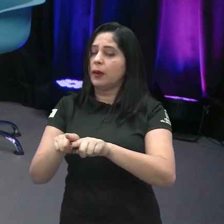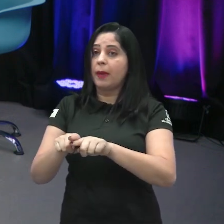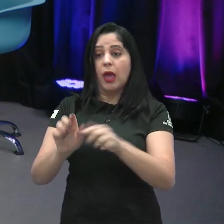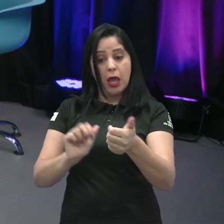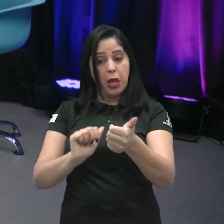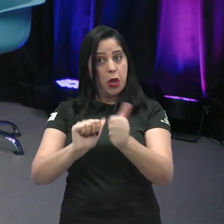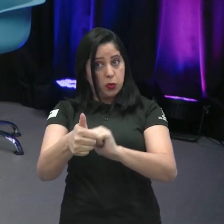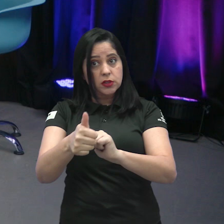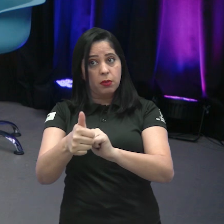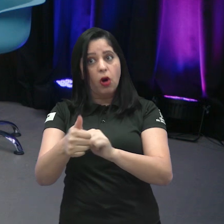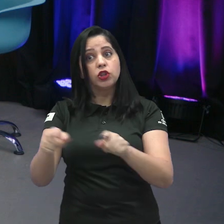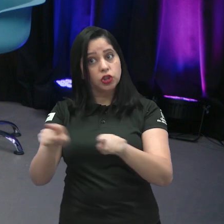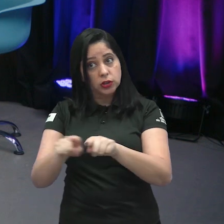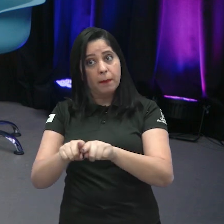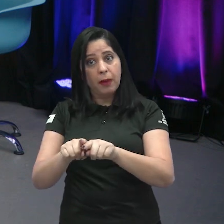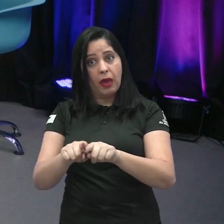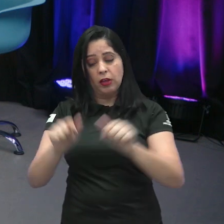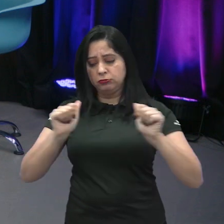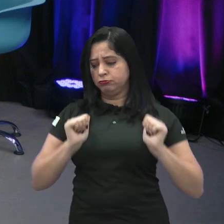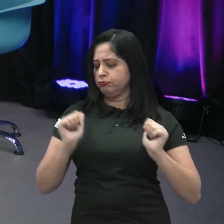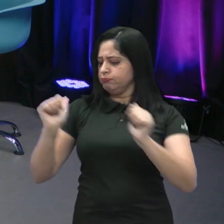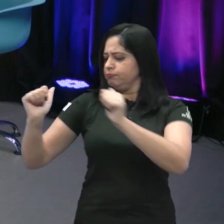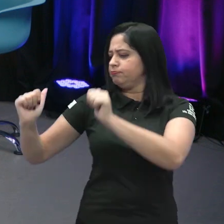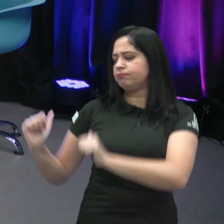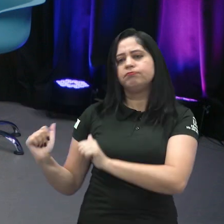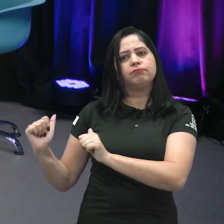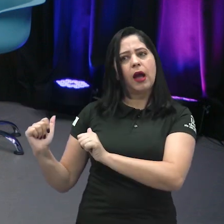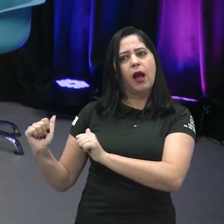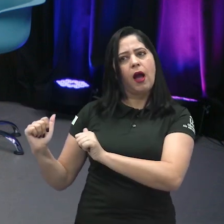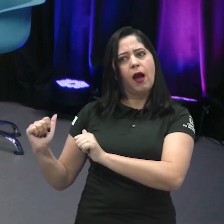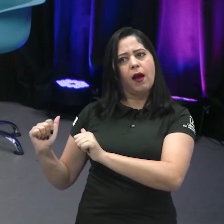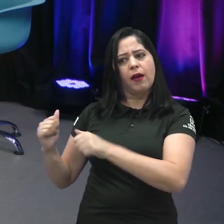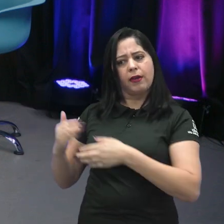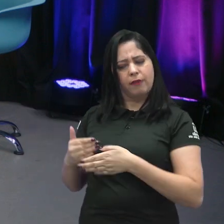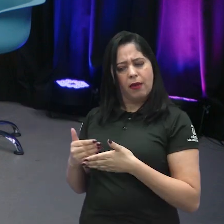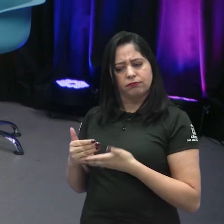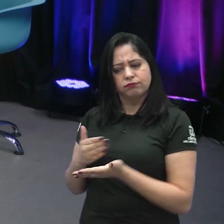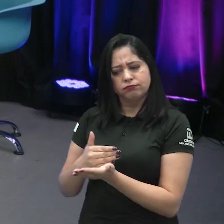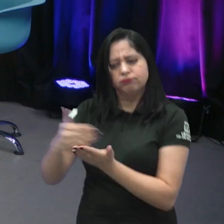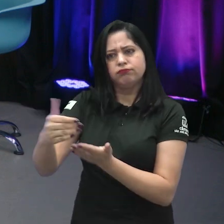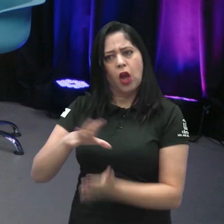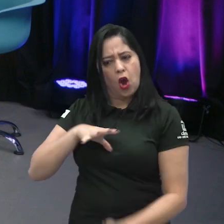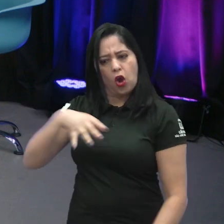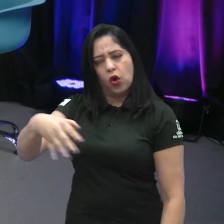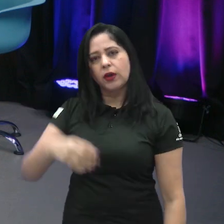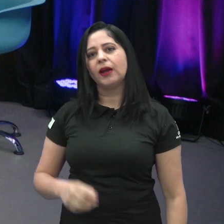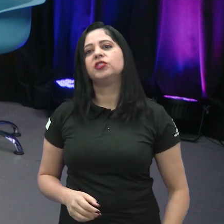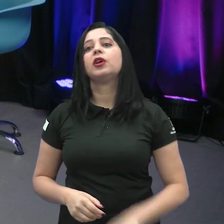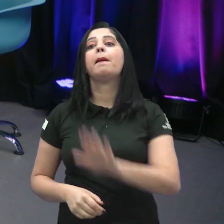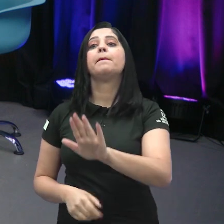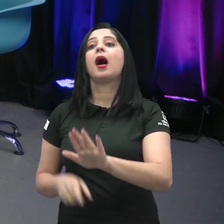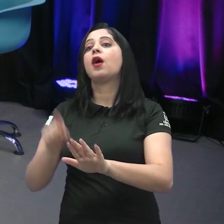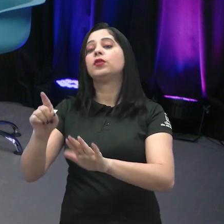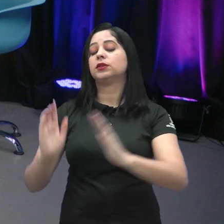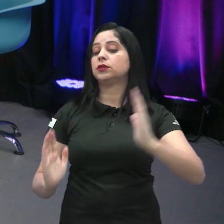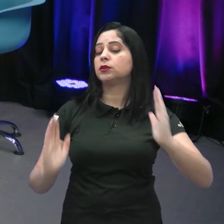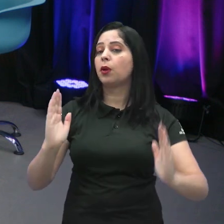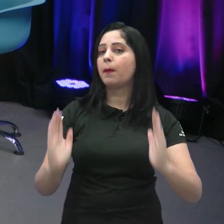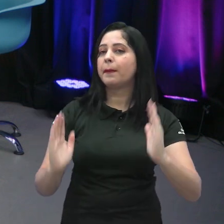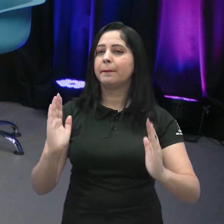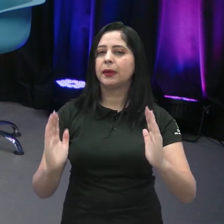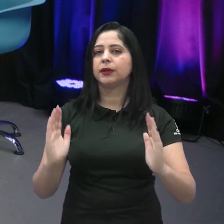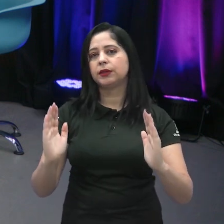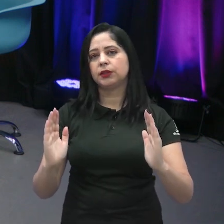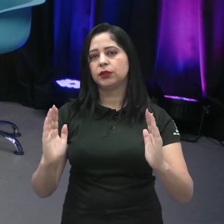nossa atuação, o que a gente vai fazer para realmente dar o nosso passo de coragem, né? Sem dúvida. Diz pra gente, no decorrer desses